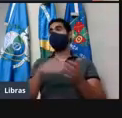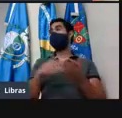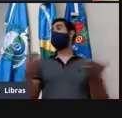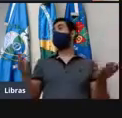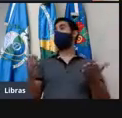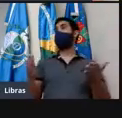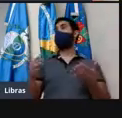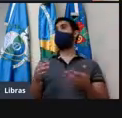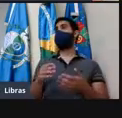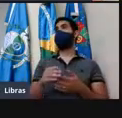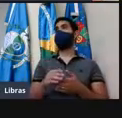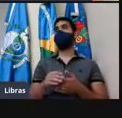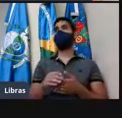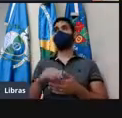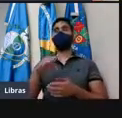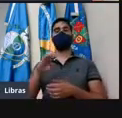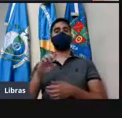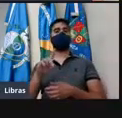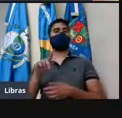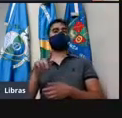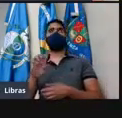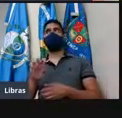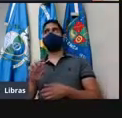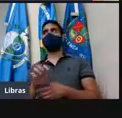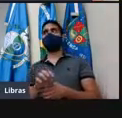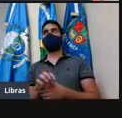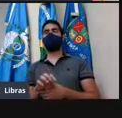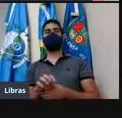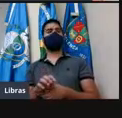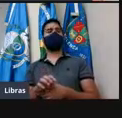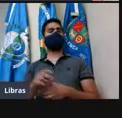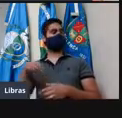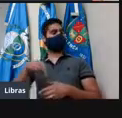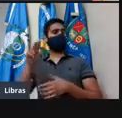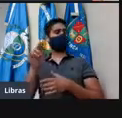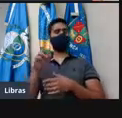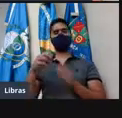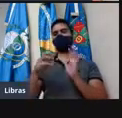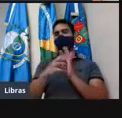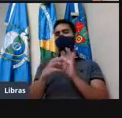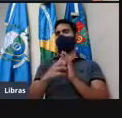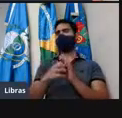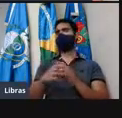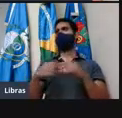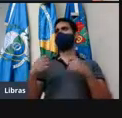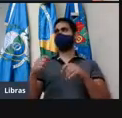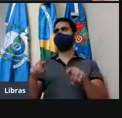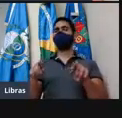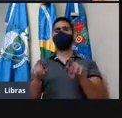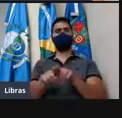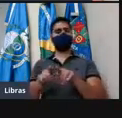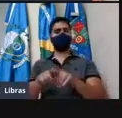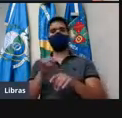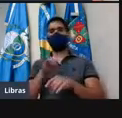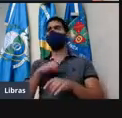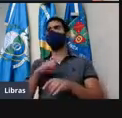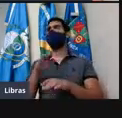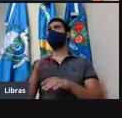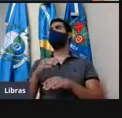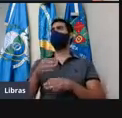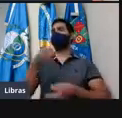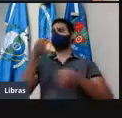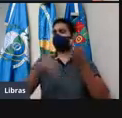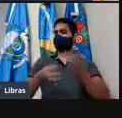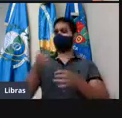SEDAI não passou pela Câmara, que todo mundo vê isso. E o seguinte, tem que resolver. Se está no Supremo, o Supremo tem que dar